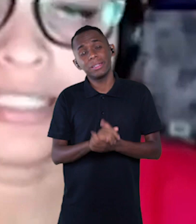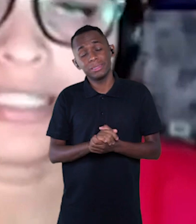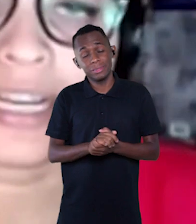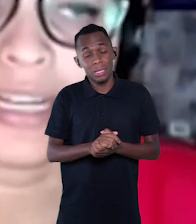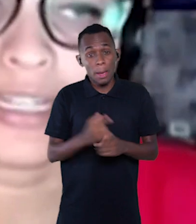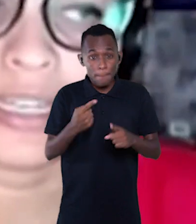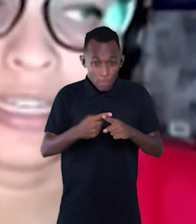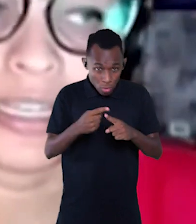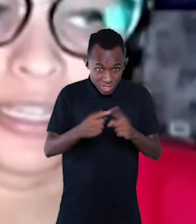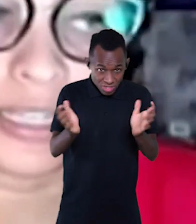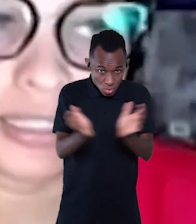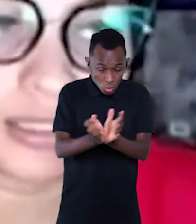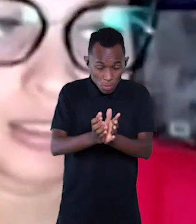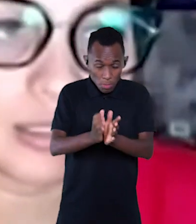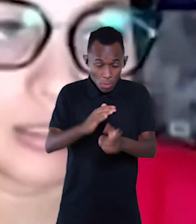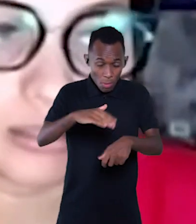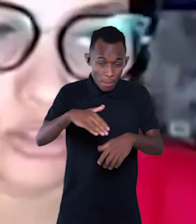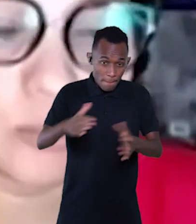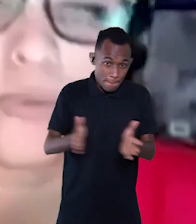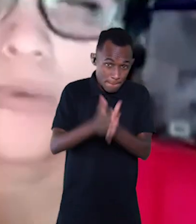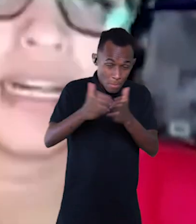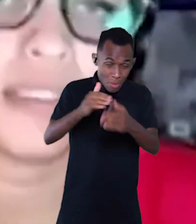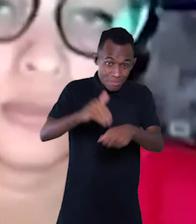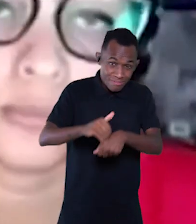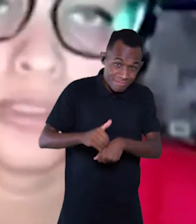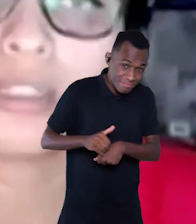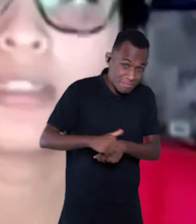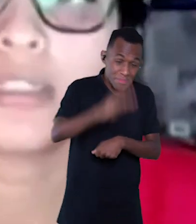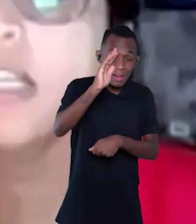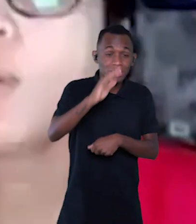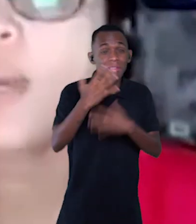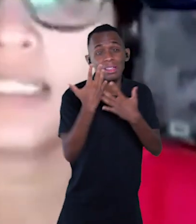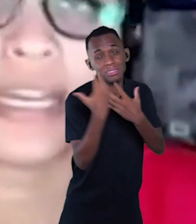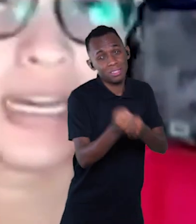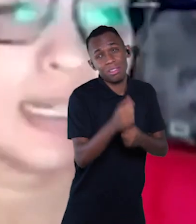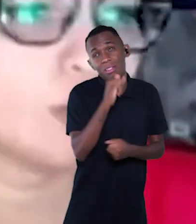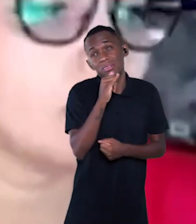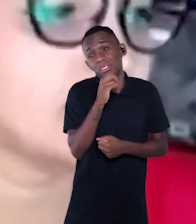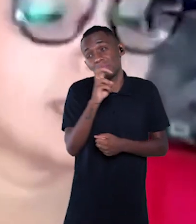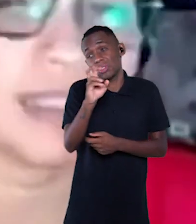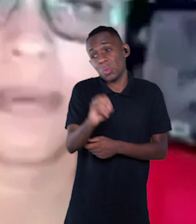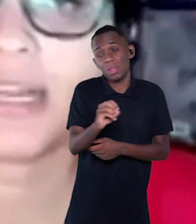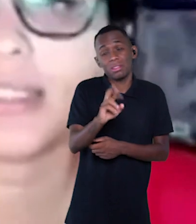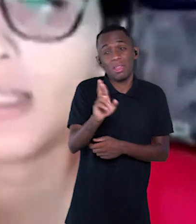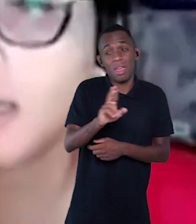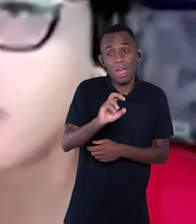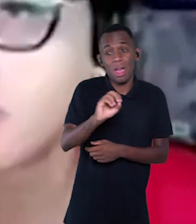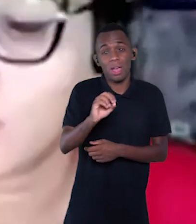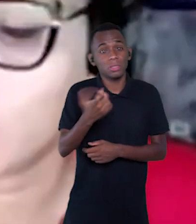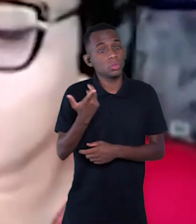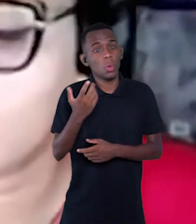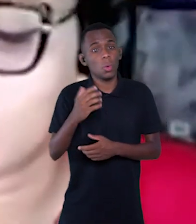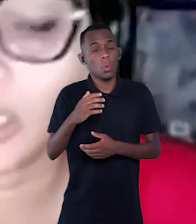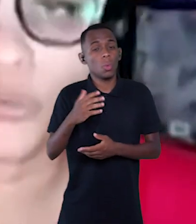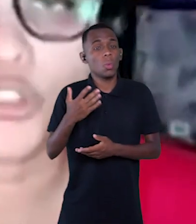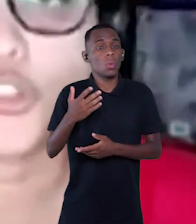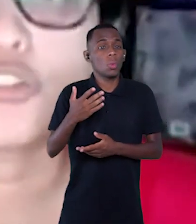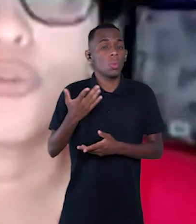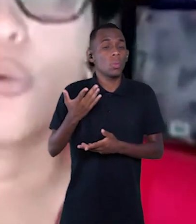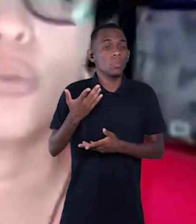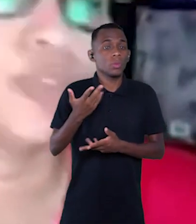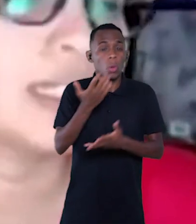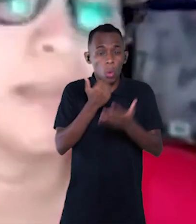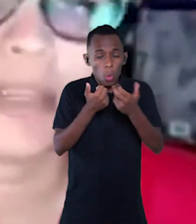vai aceitar de bom grado R$ 50, uma cesta básica, um tanto